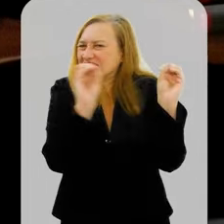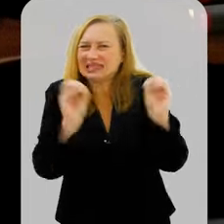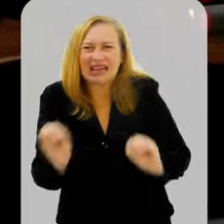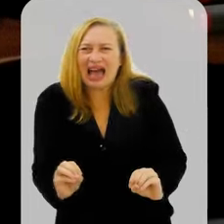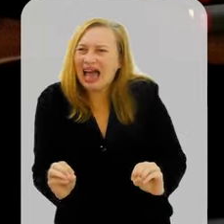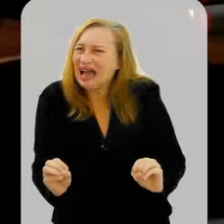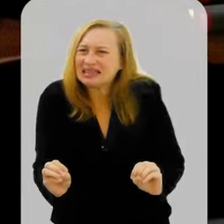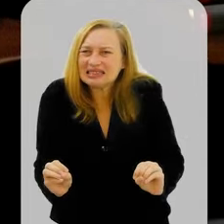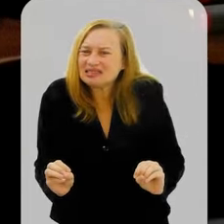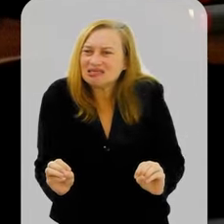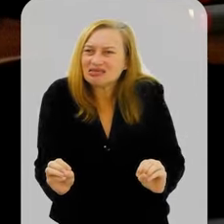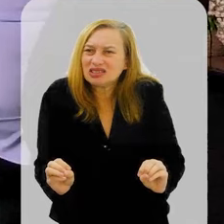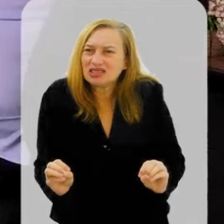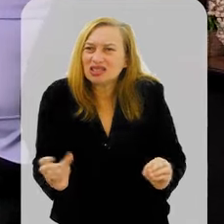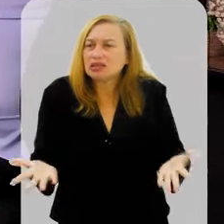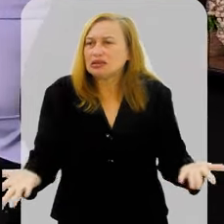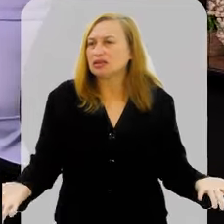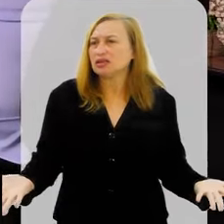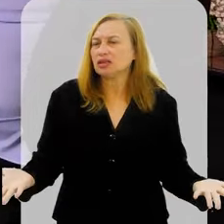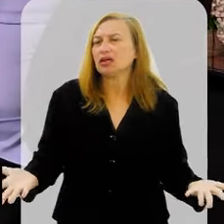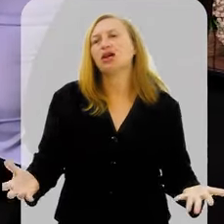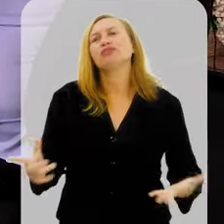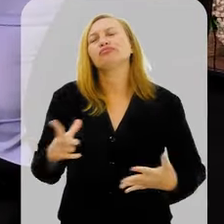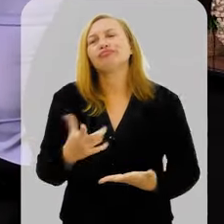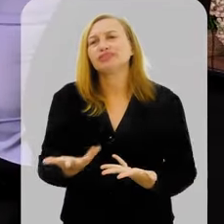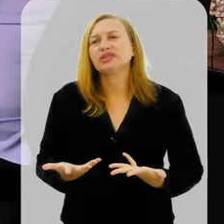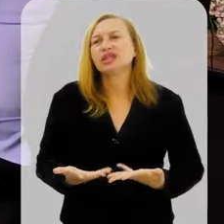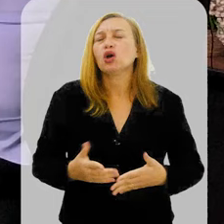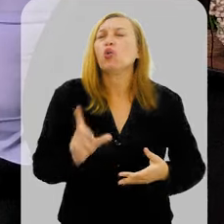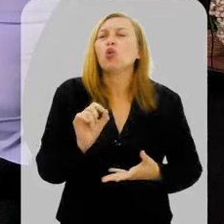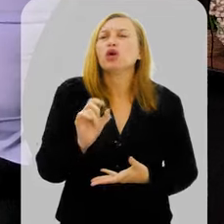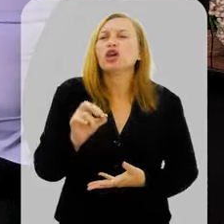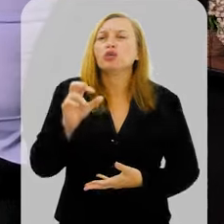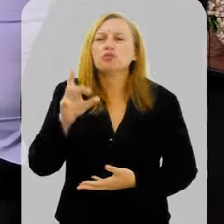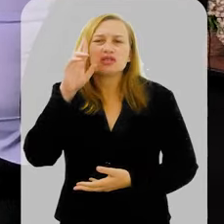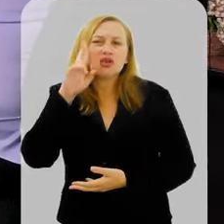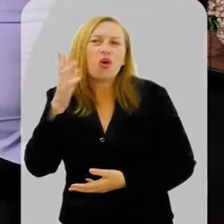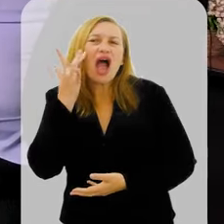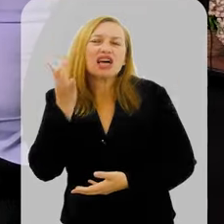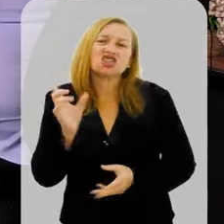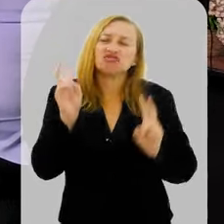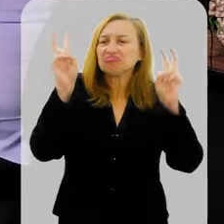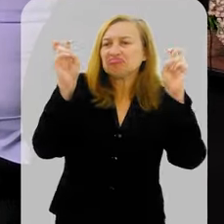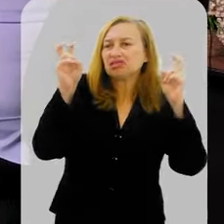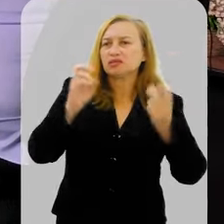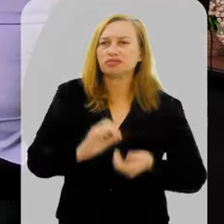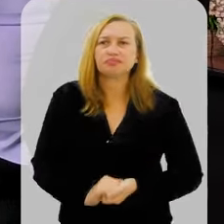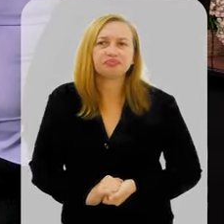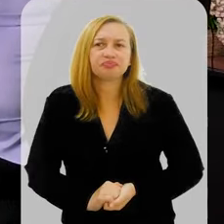pessoas pensam no dinheiro que aquela pessoa está fazendo, enfim, até uma causa social.